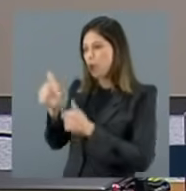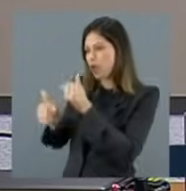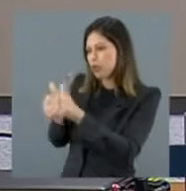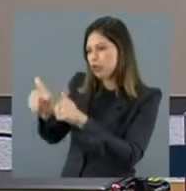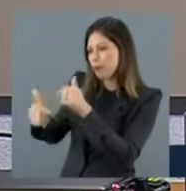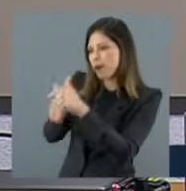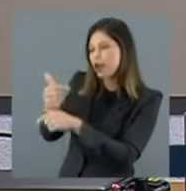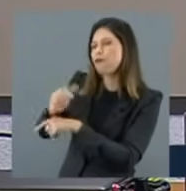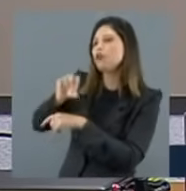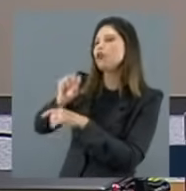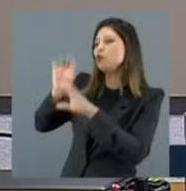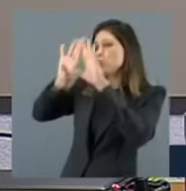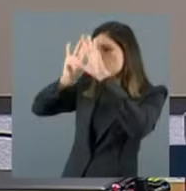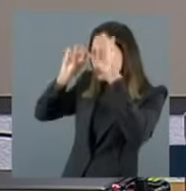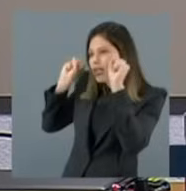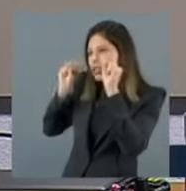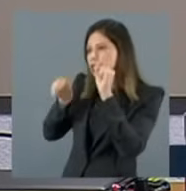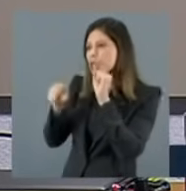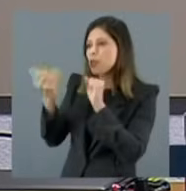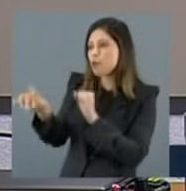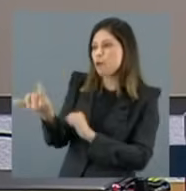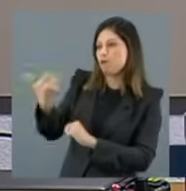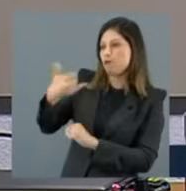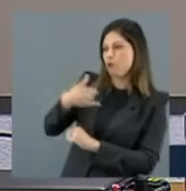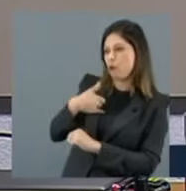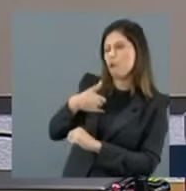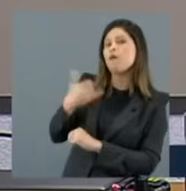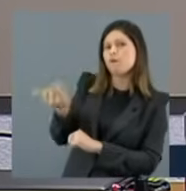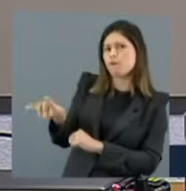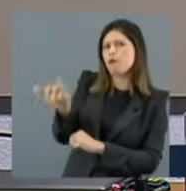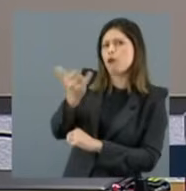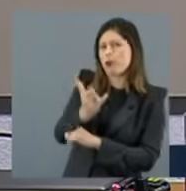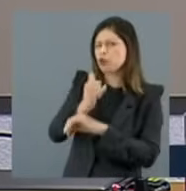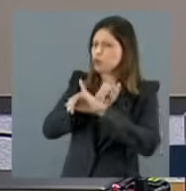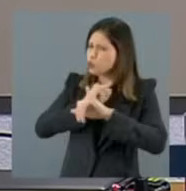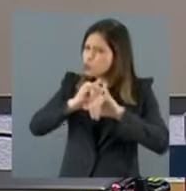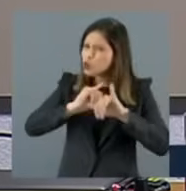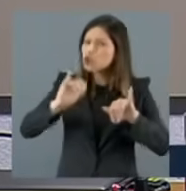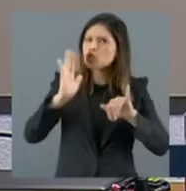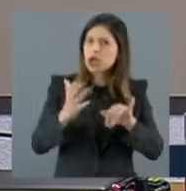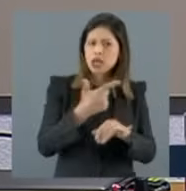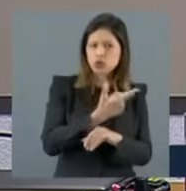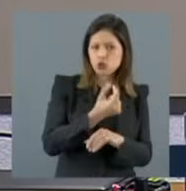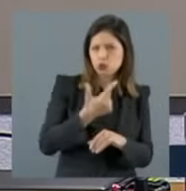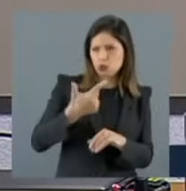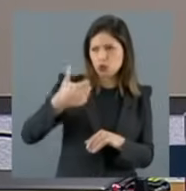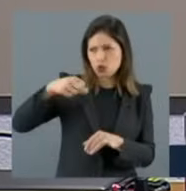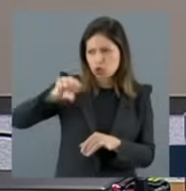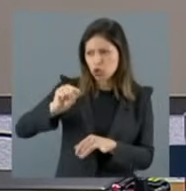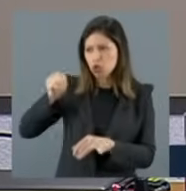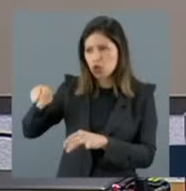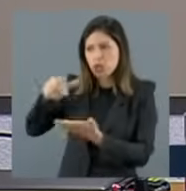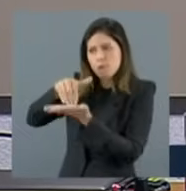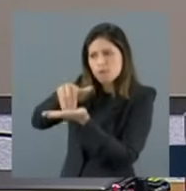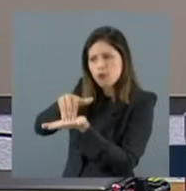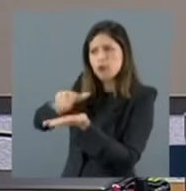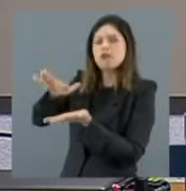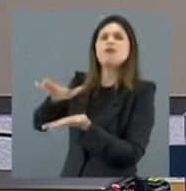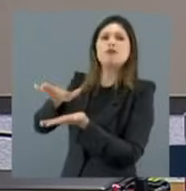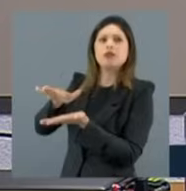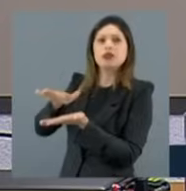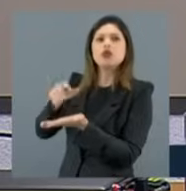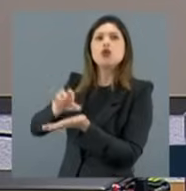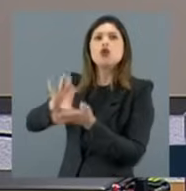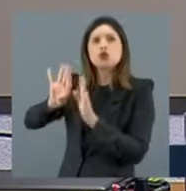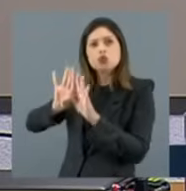do problema das inserções, desde 2018, 4 anos antes, foi retirado sem explicações do TSE. Ele